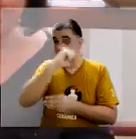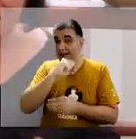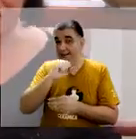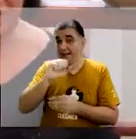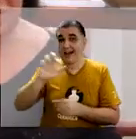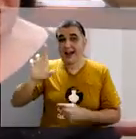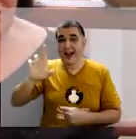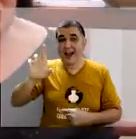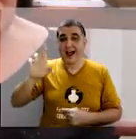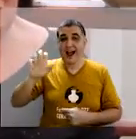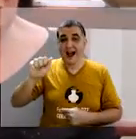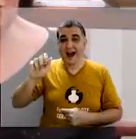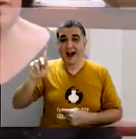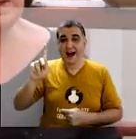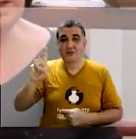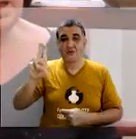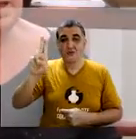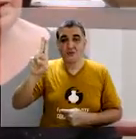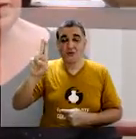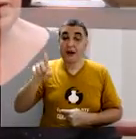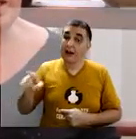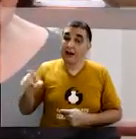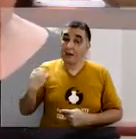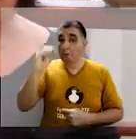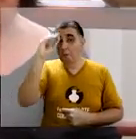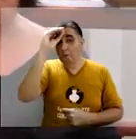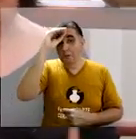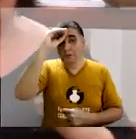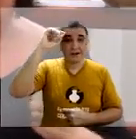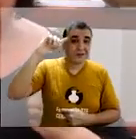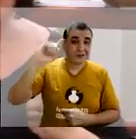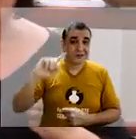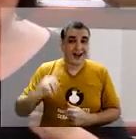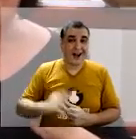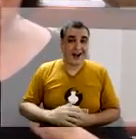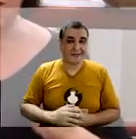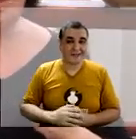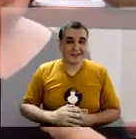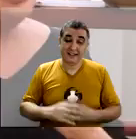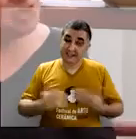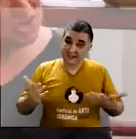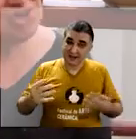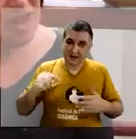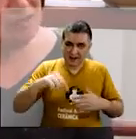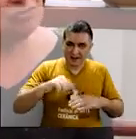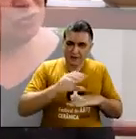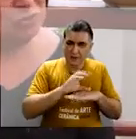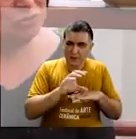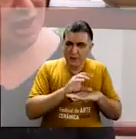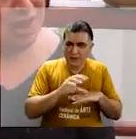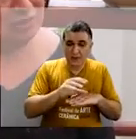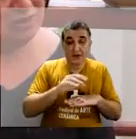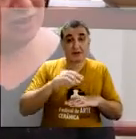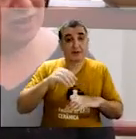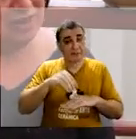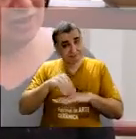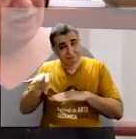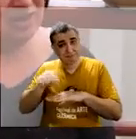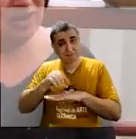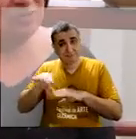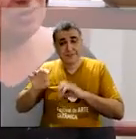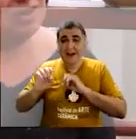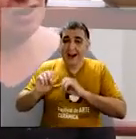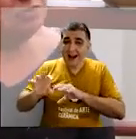não sabia que não podia fazer isso, ninguém me falou quando ele fez o curso, mas a gente dava o pulo do gato para